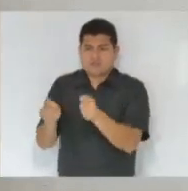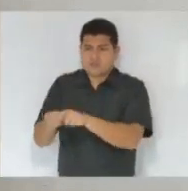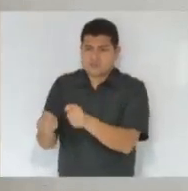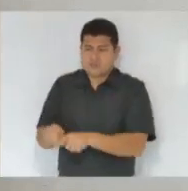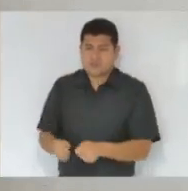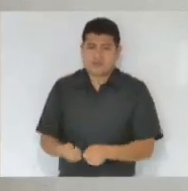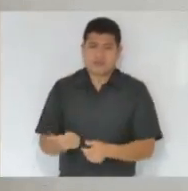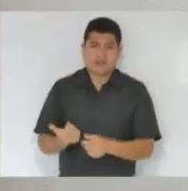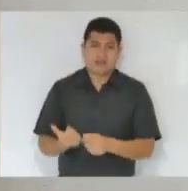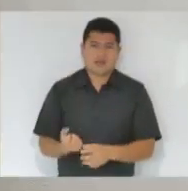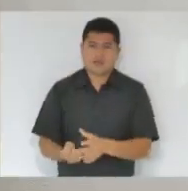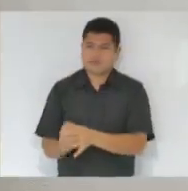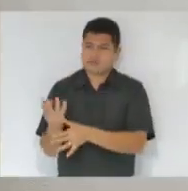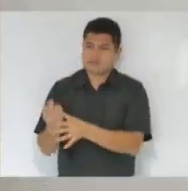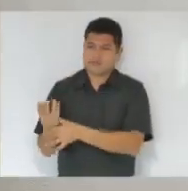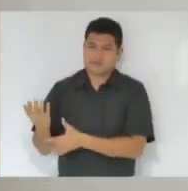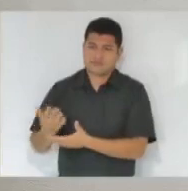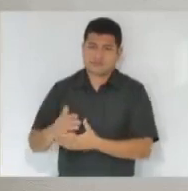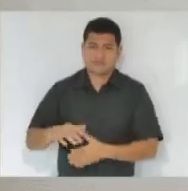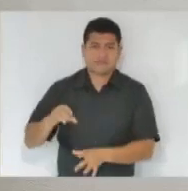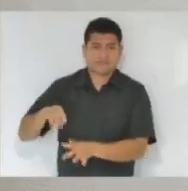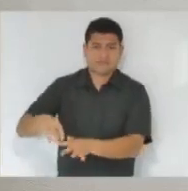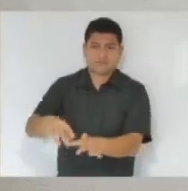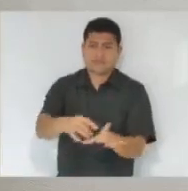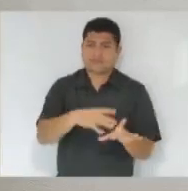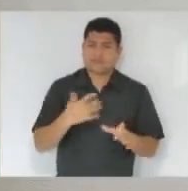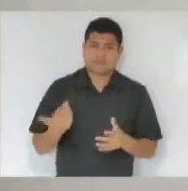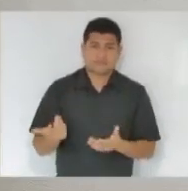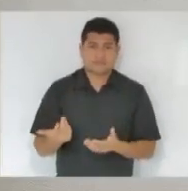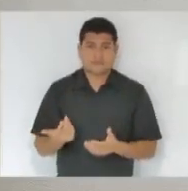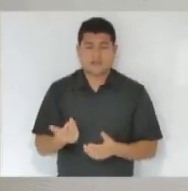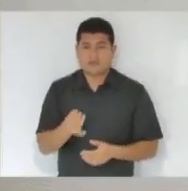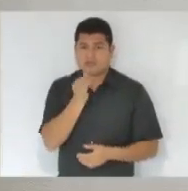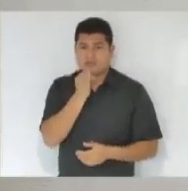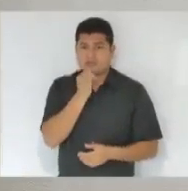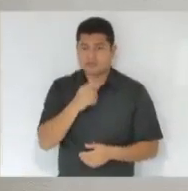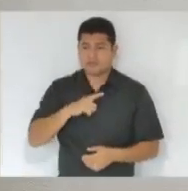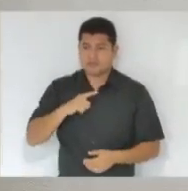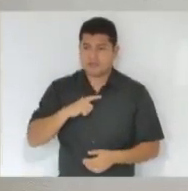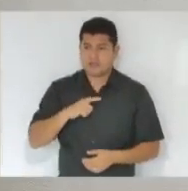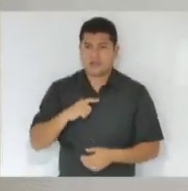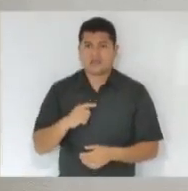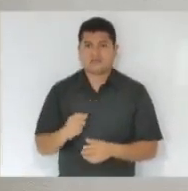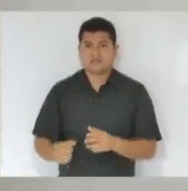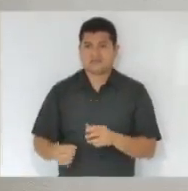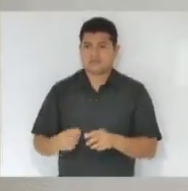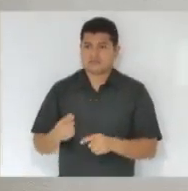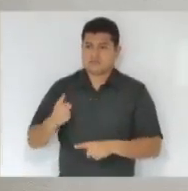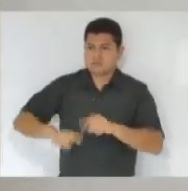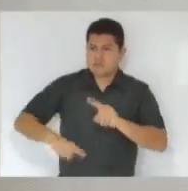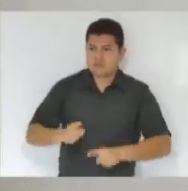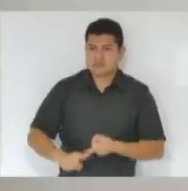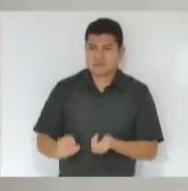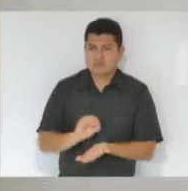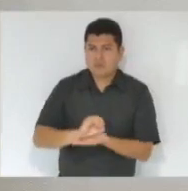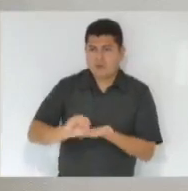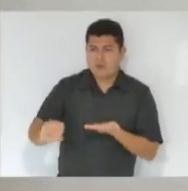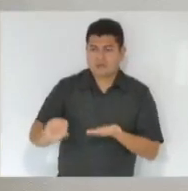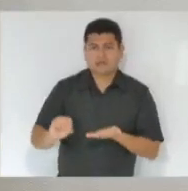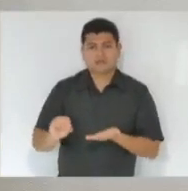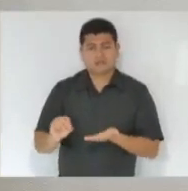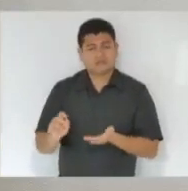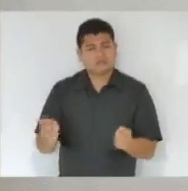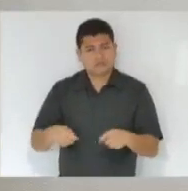competitiva. Nós temos espaço para produzir produtos orgânicos, nós temos espaço para produzir produtos